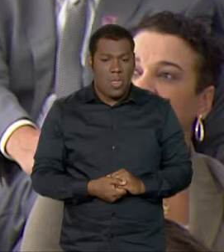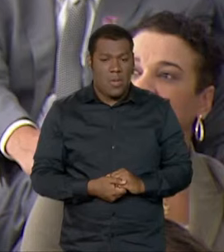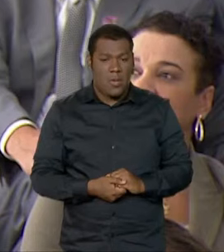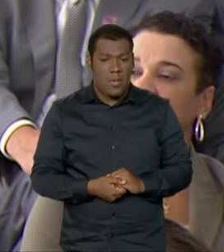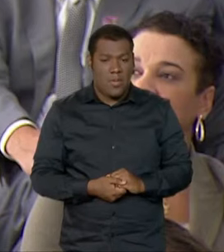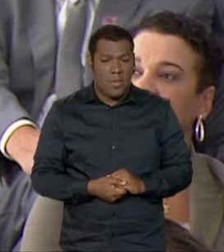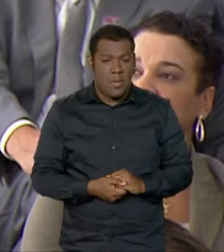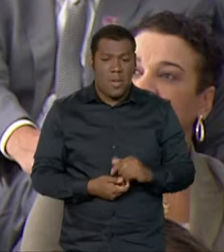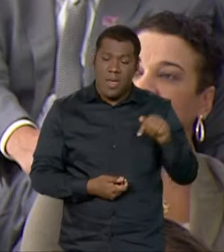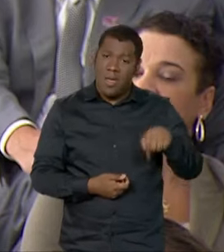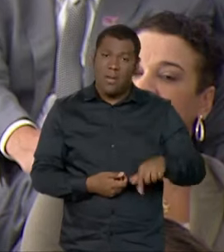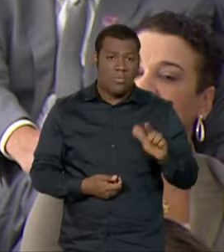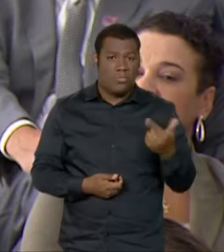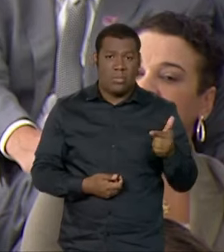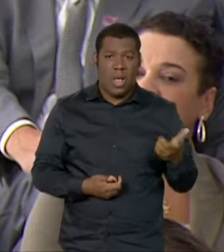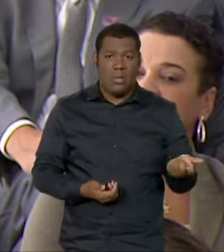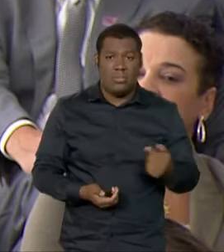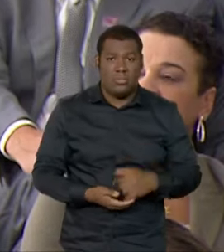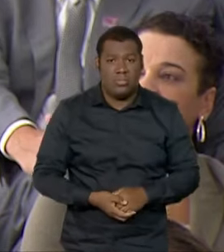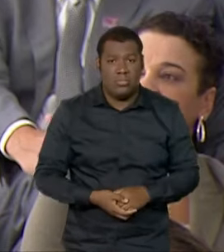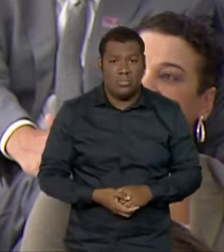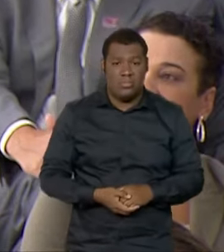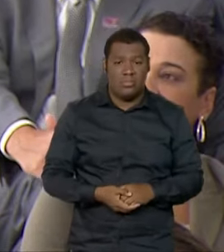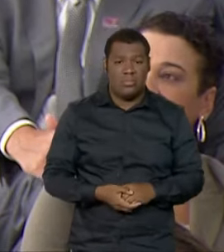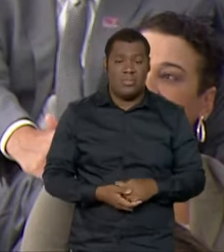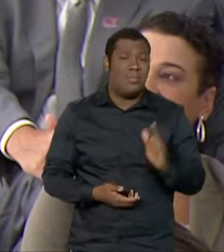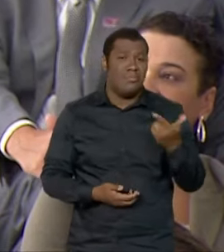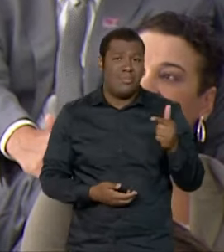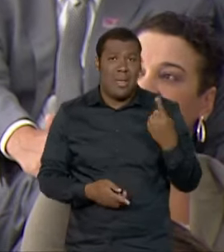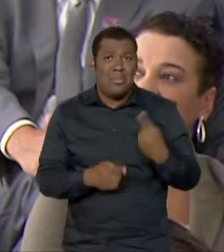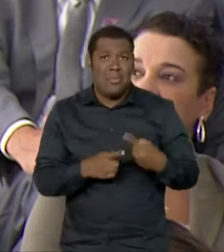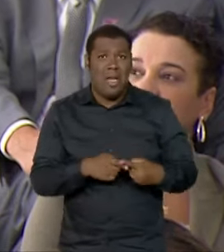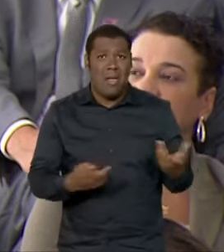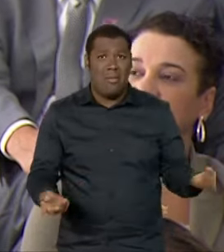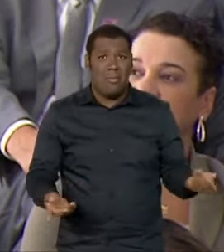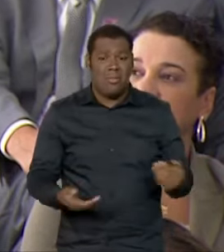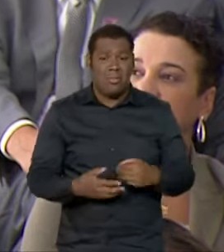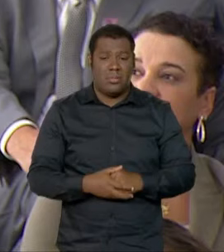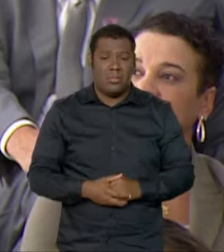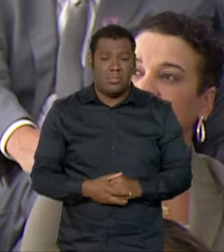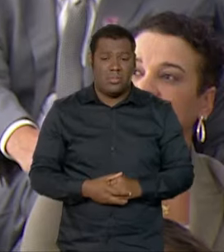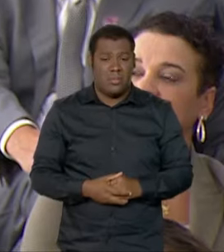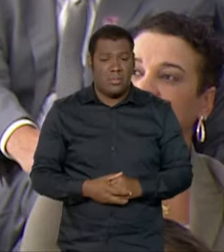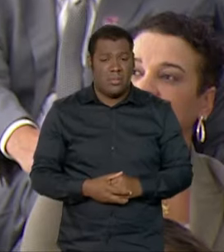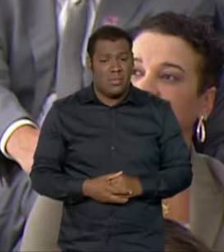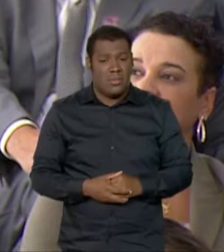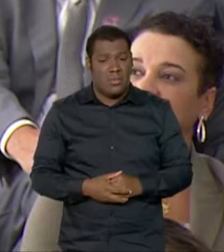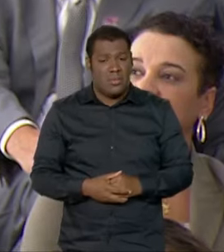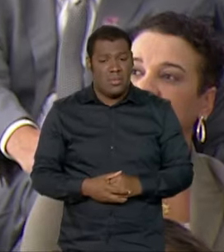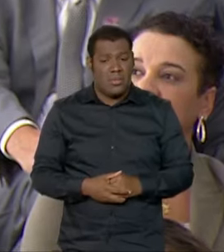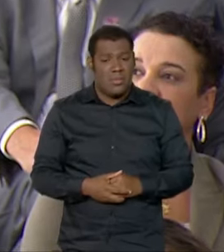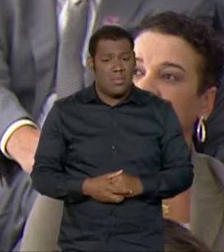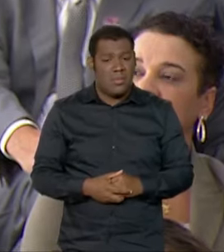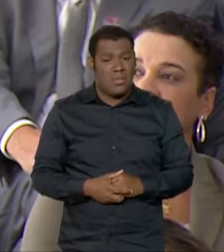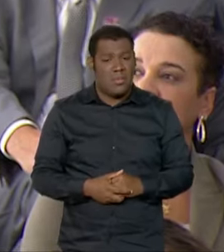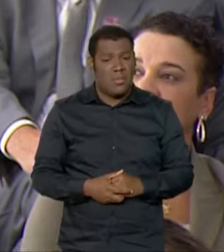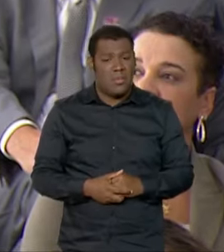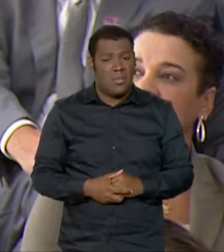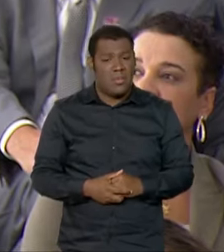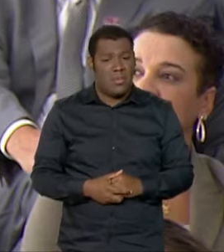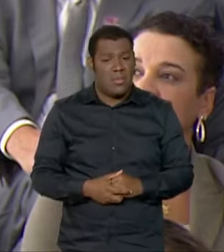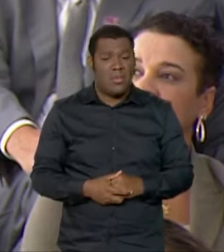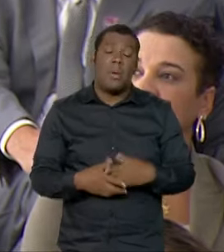não tem. Agora, a gente não tem por quê? A gente não tem porque, possivelmente, a gente não tenha